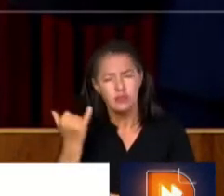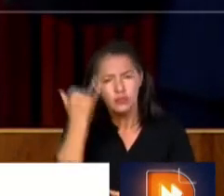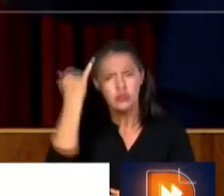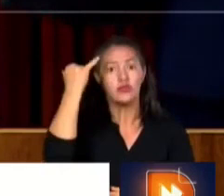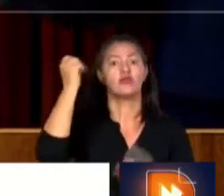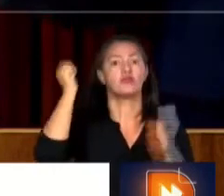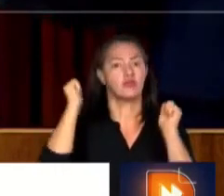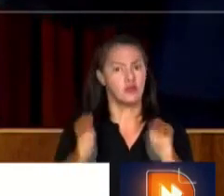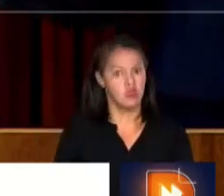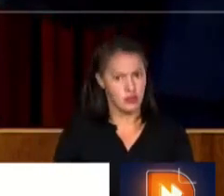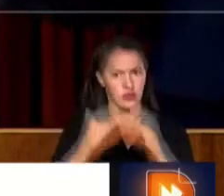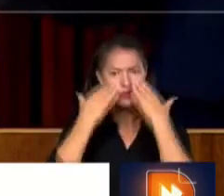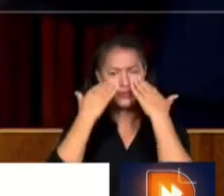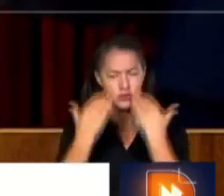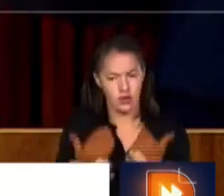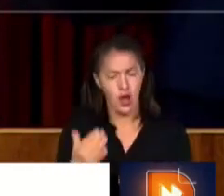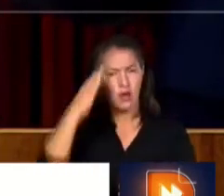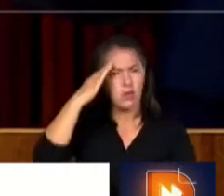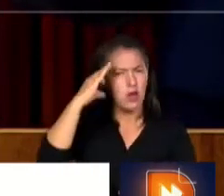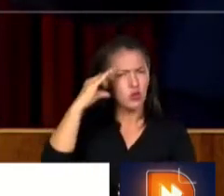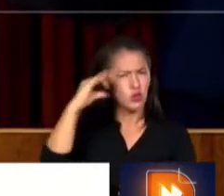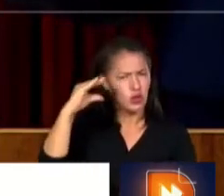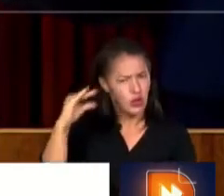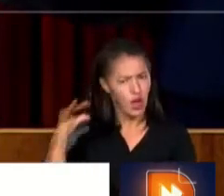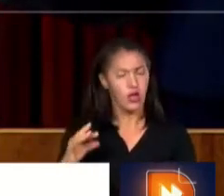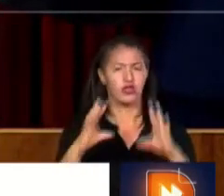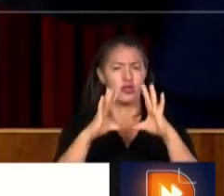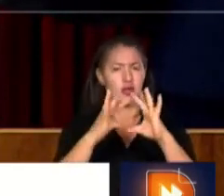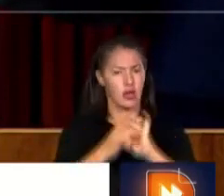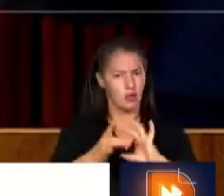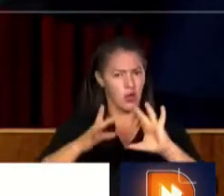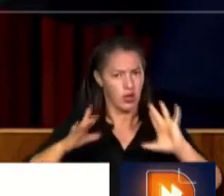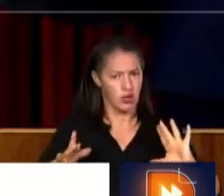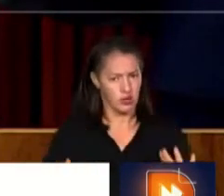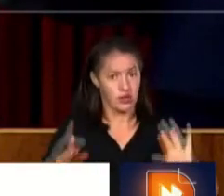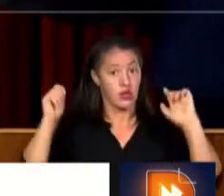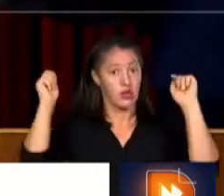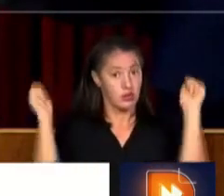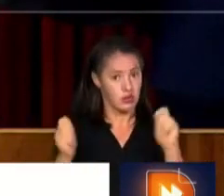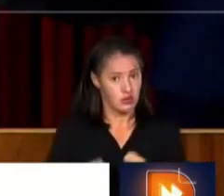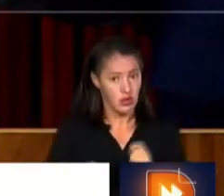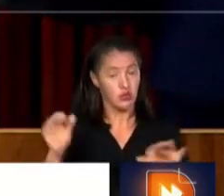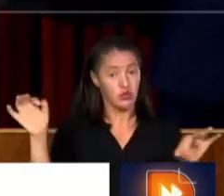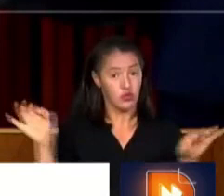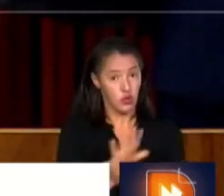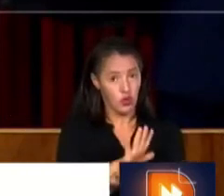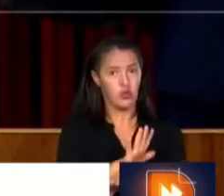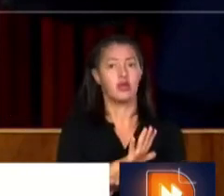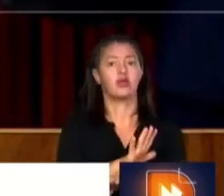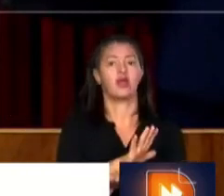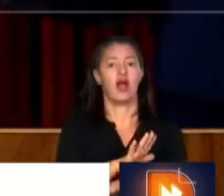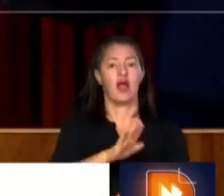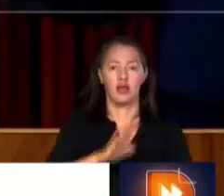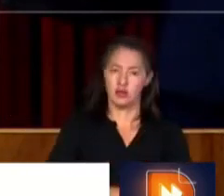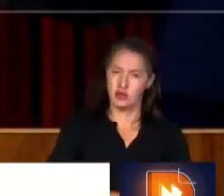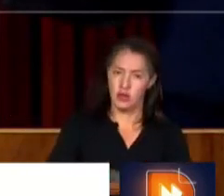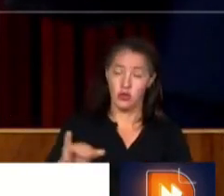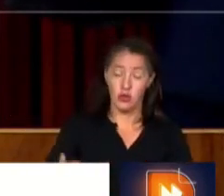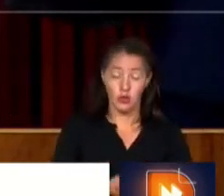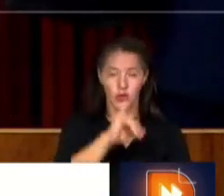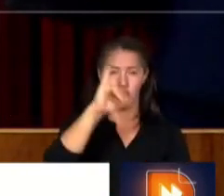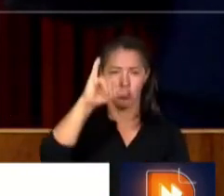é demonstrar maturidade da Democracia brasileira e possamos completar esse ciclos importantes ciclo